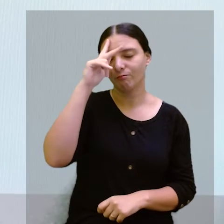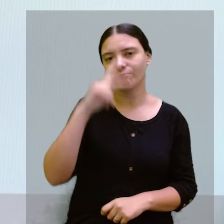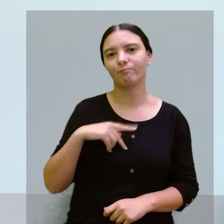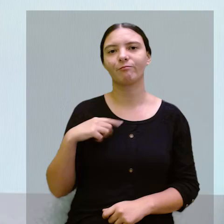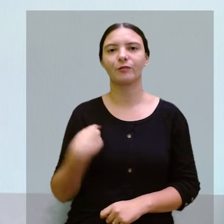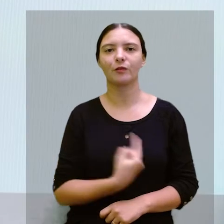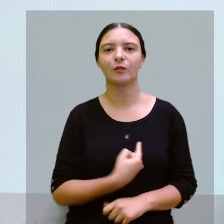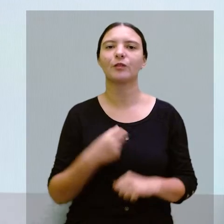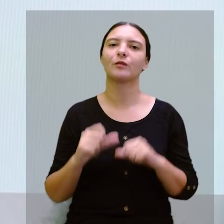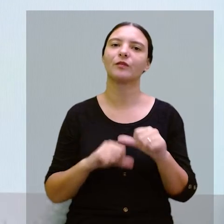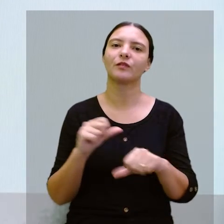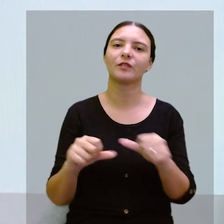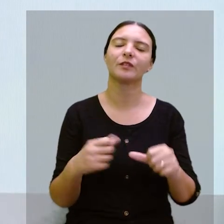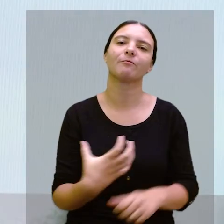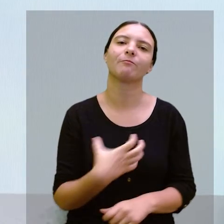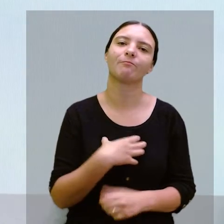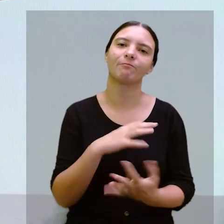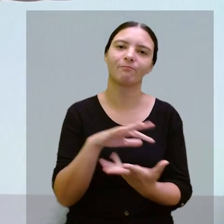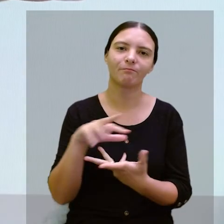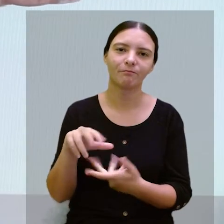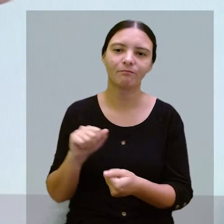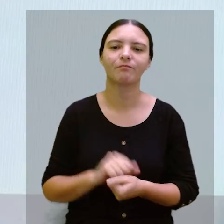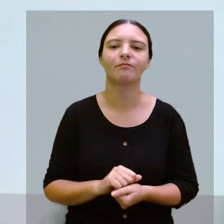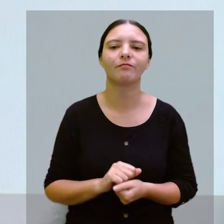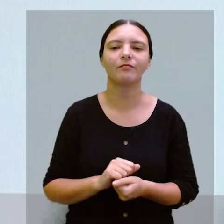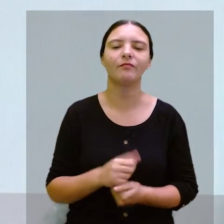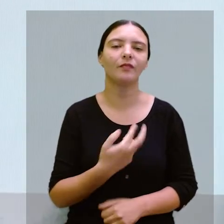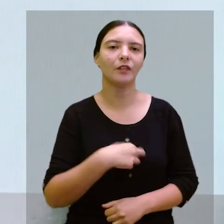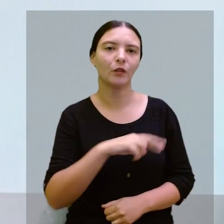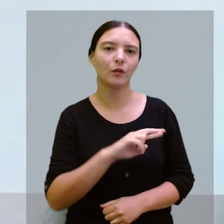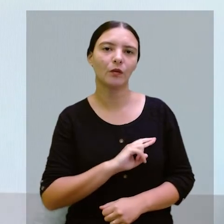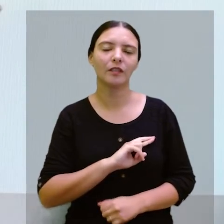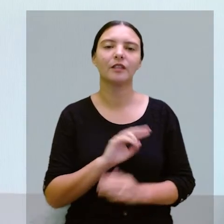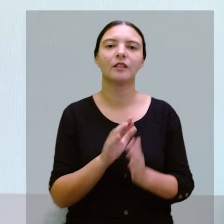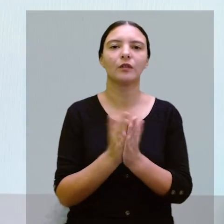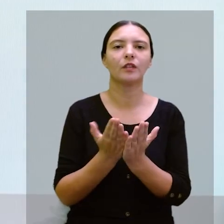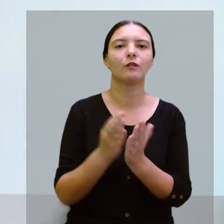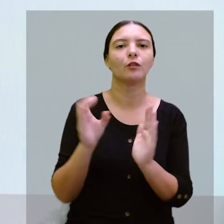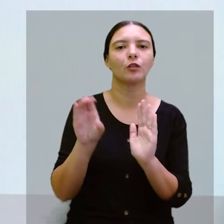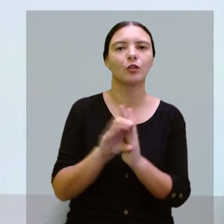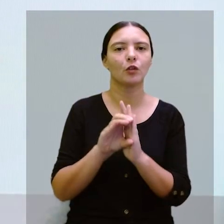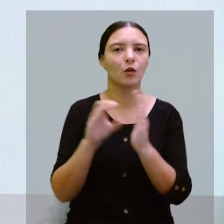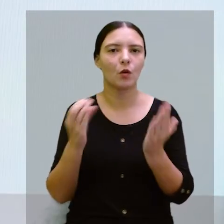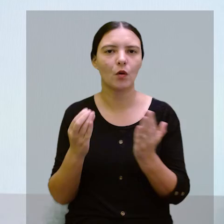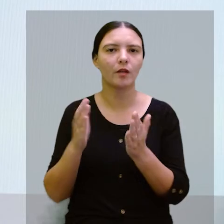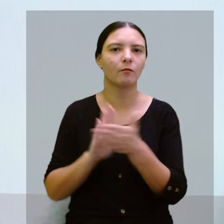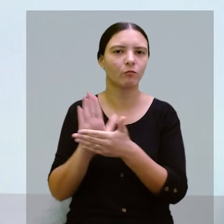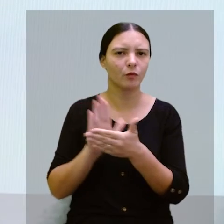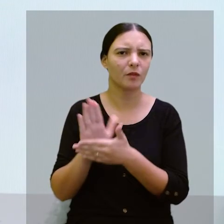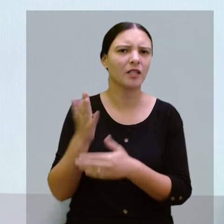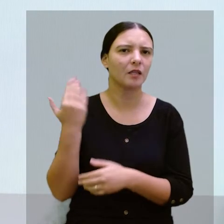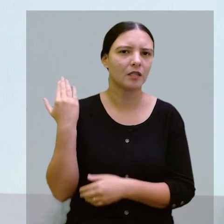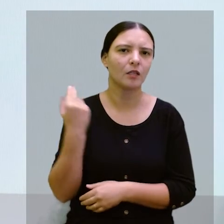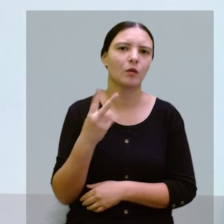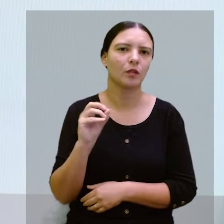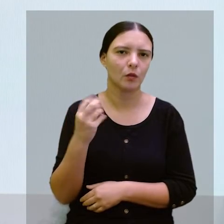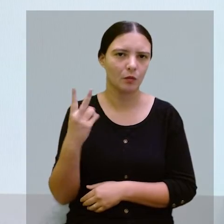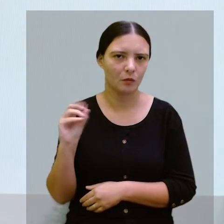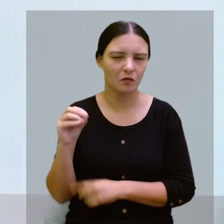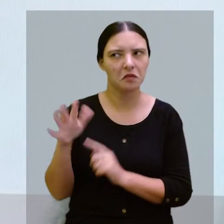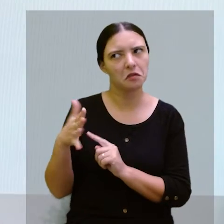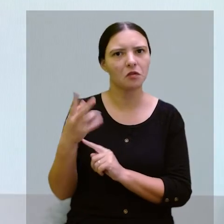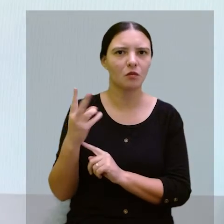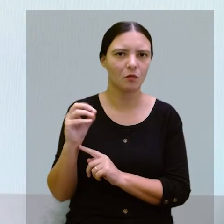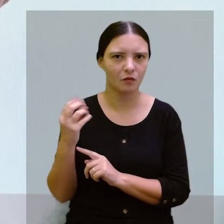também modifica o nosso estar no mundo. Esse é um romance, um livro de crônicas que eu publiquei foi em 2020,